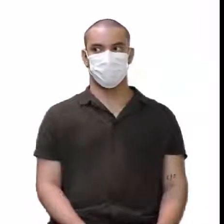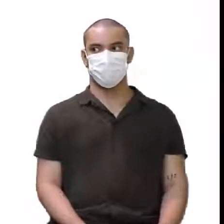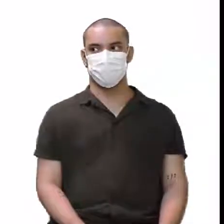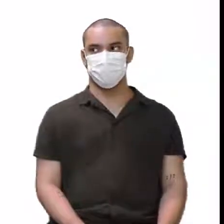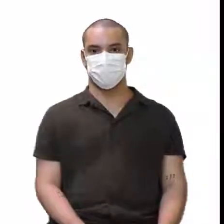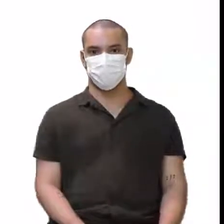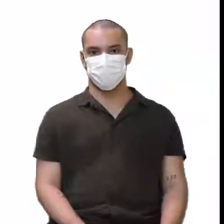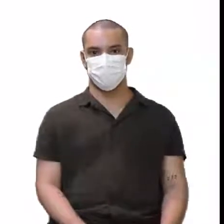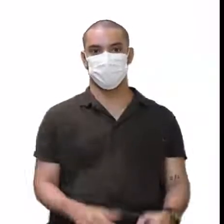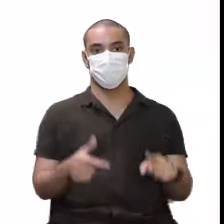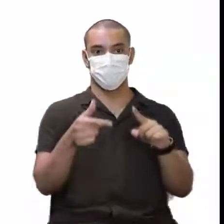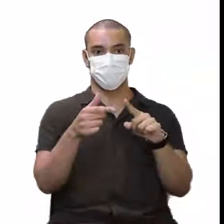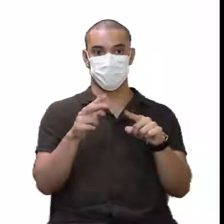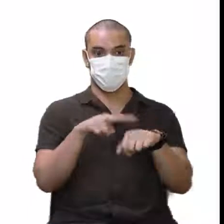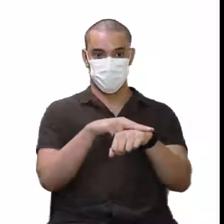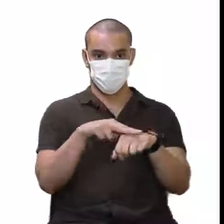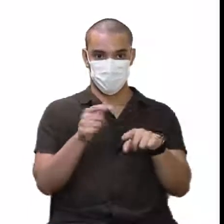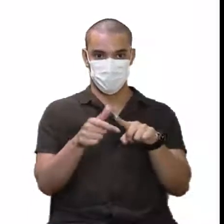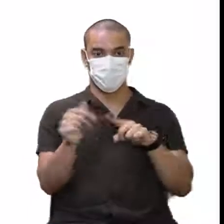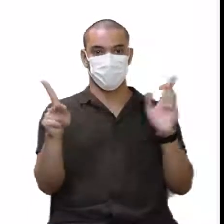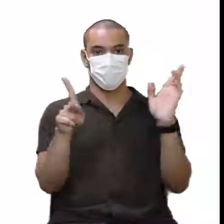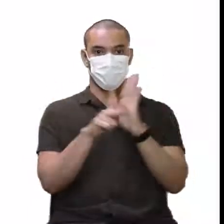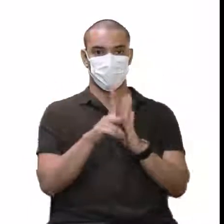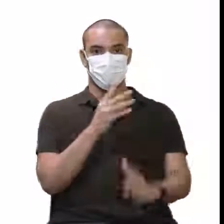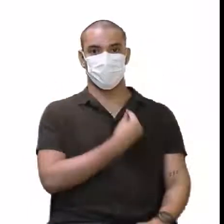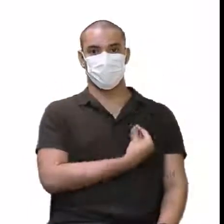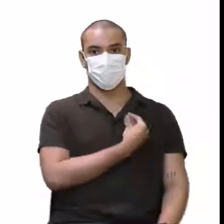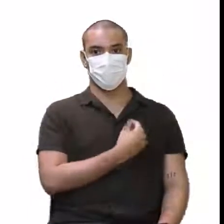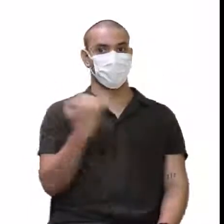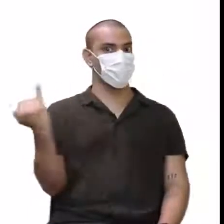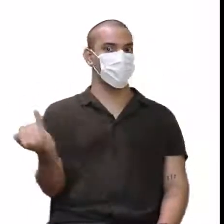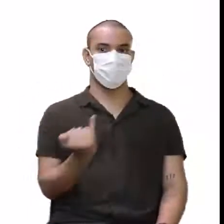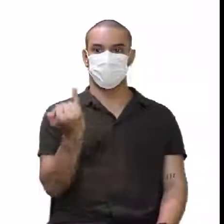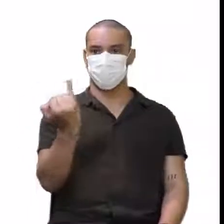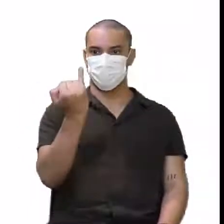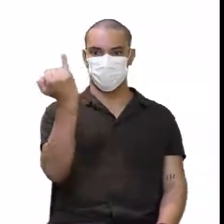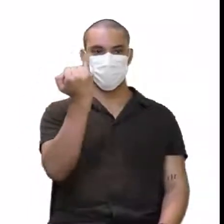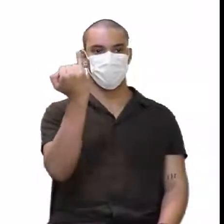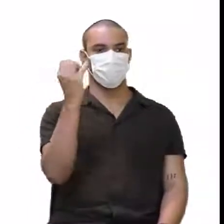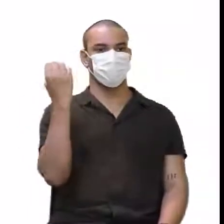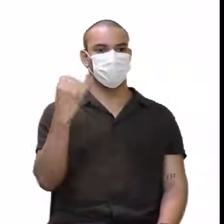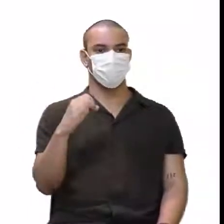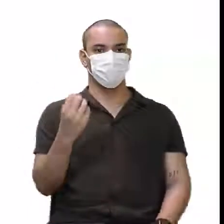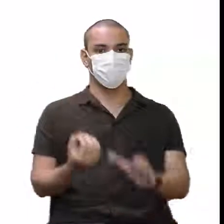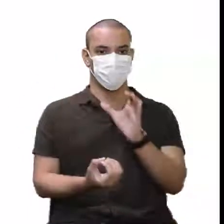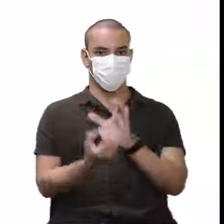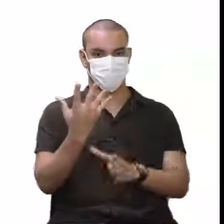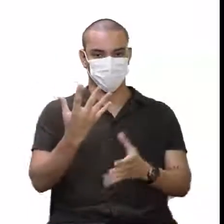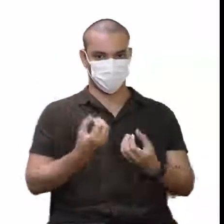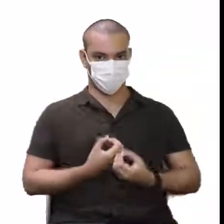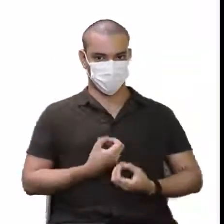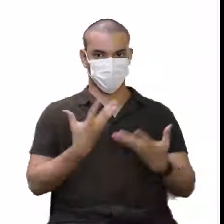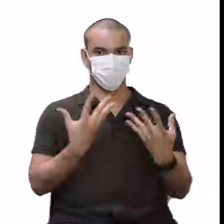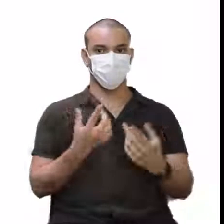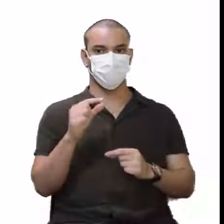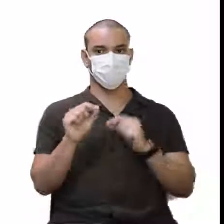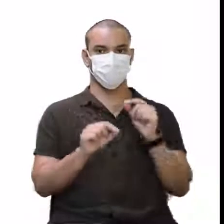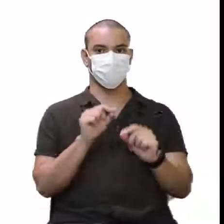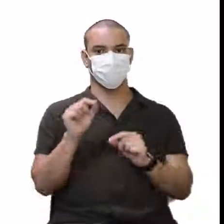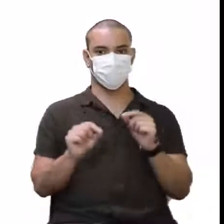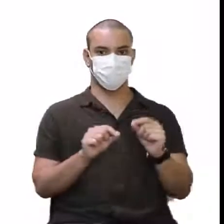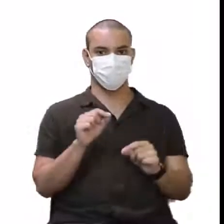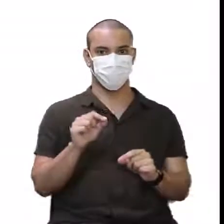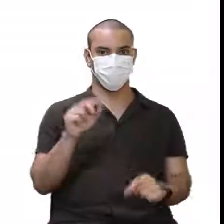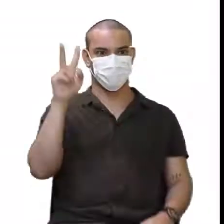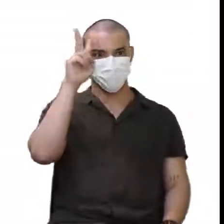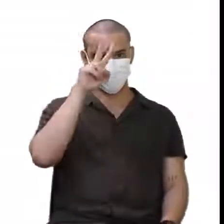As leguminosas pertencem a um grupo vegetal muito importante quanto à produção de quê? Eu vou